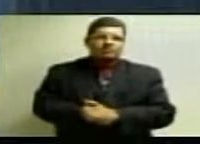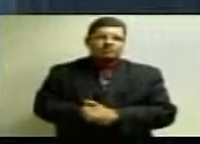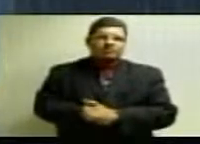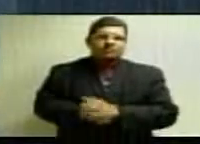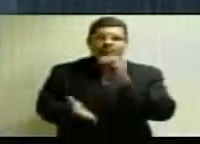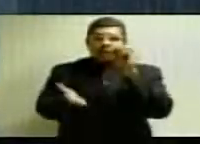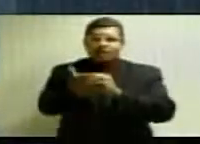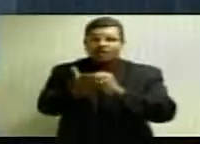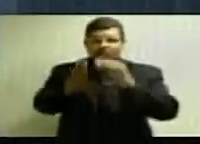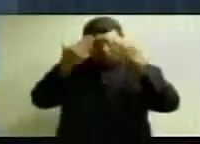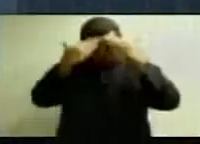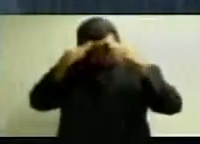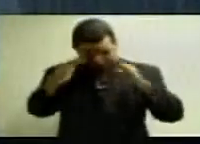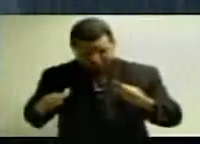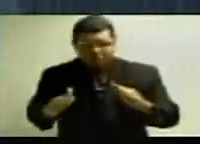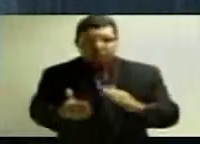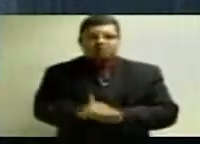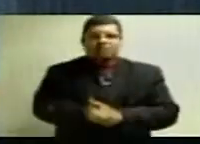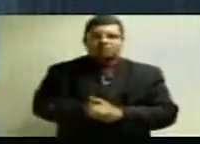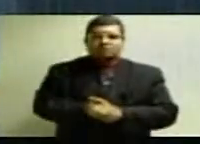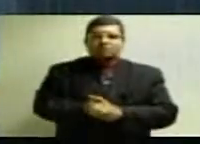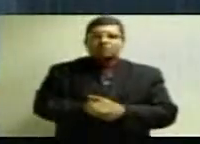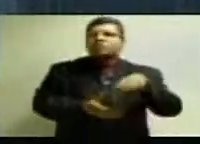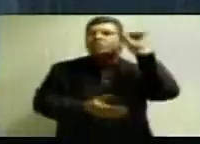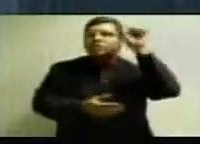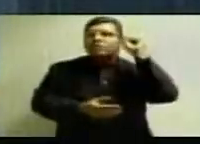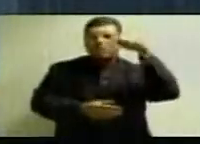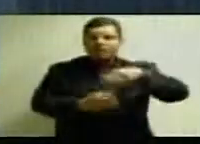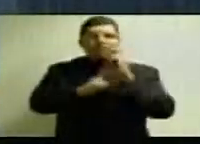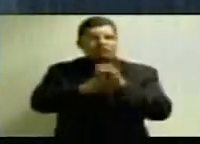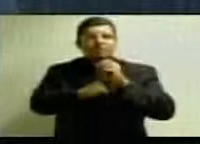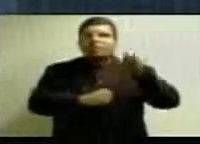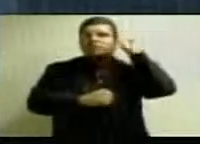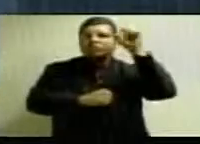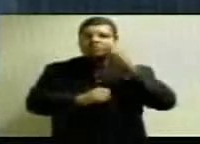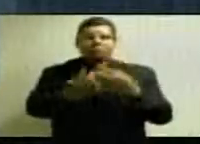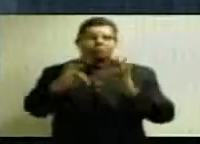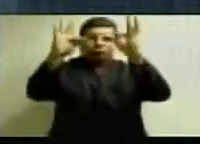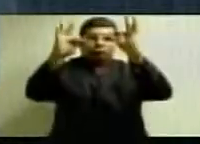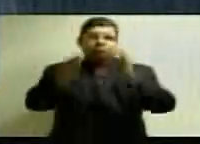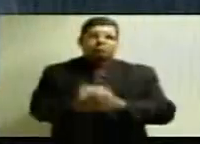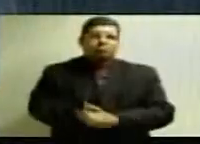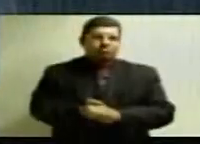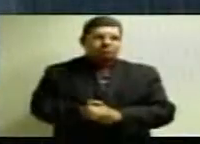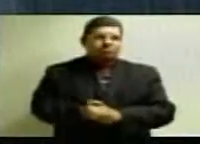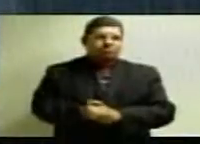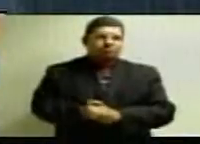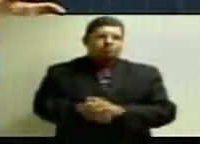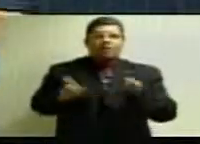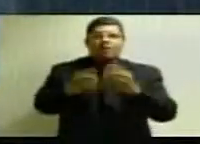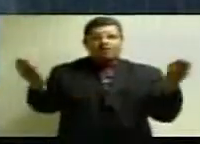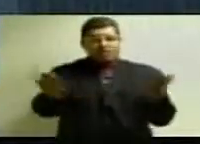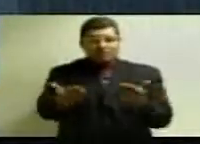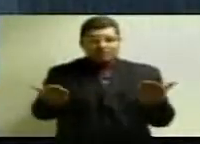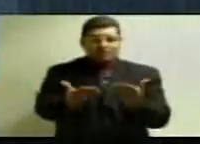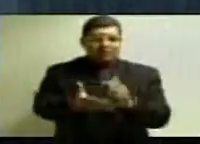pela falta de humildade de ouvir esta casa, de ouvir técnicos. E